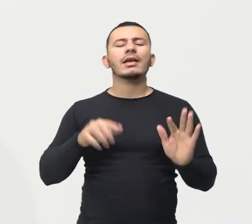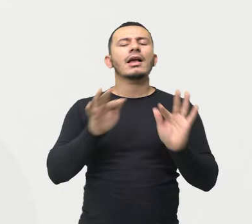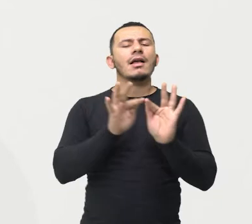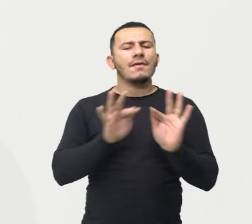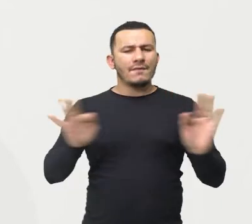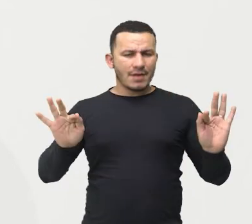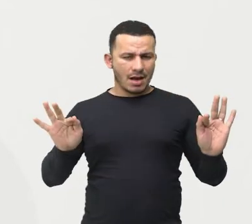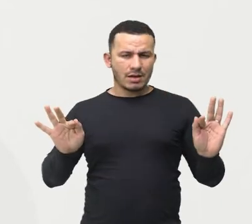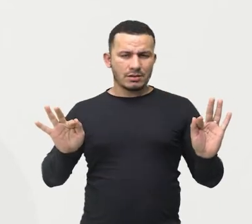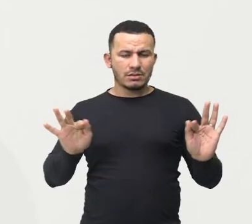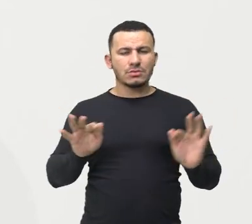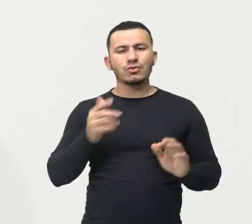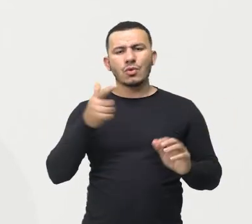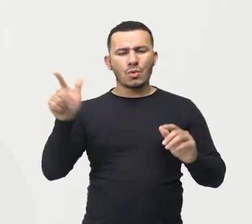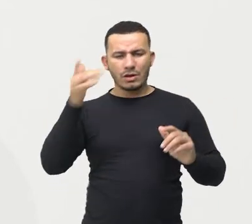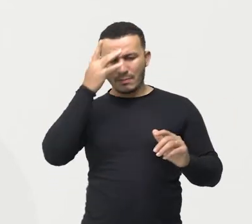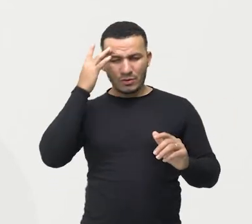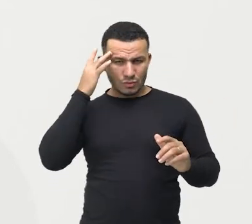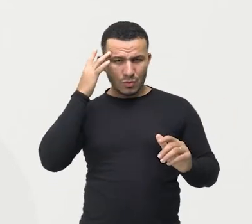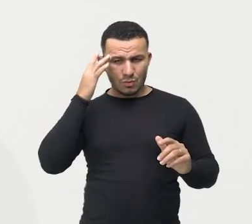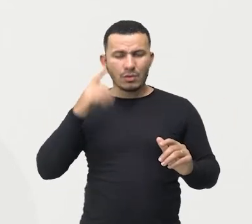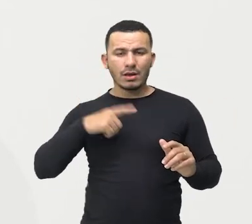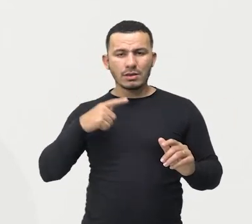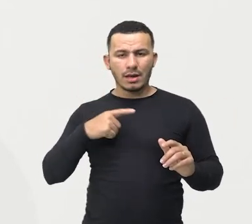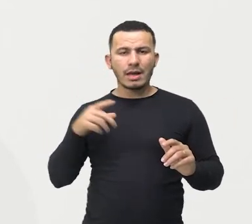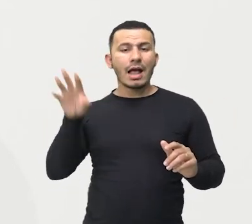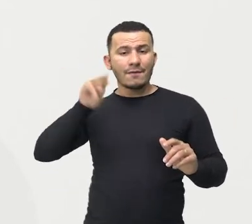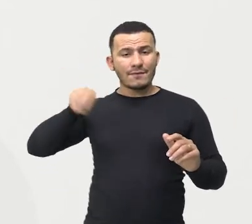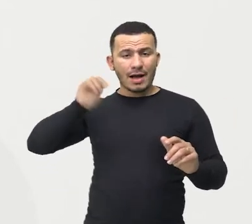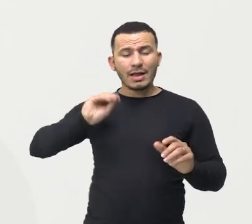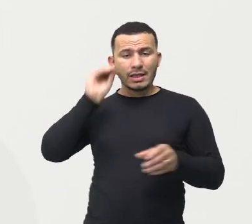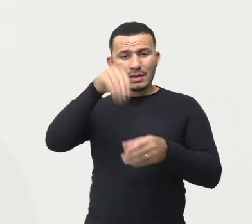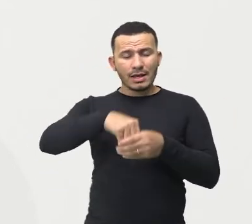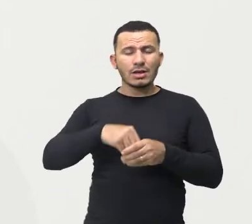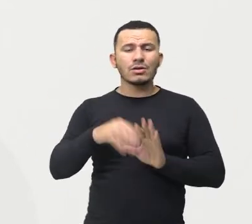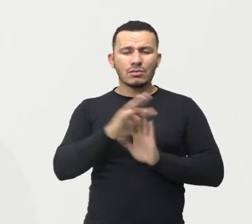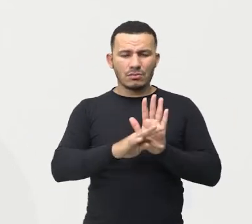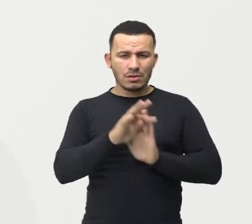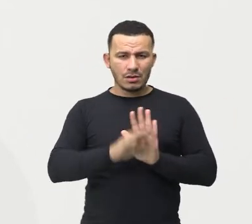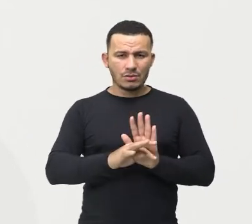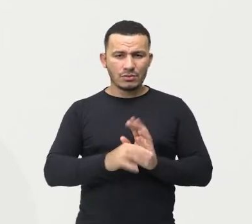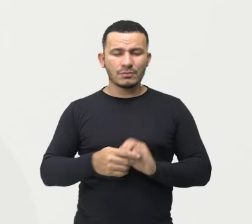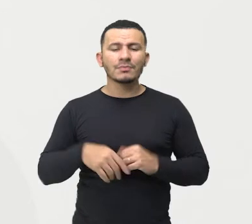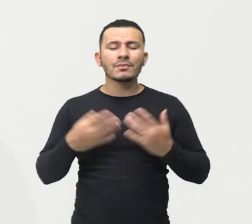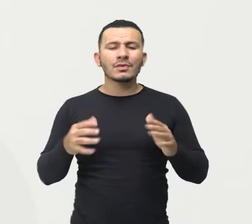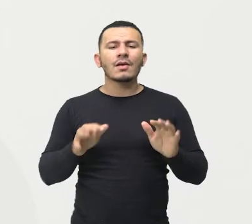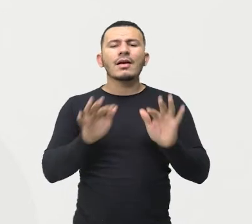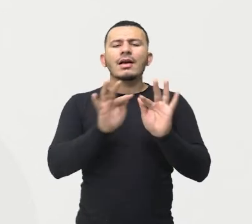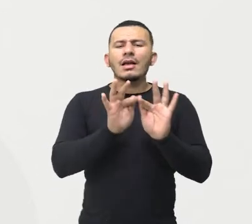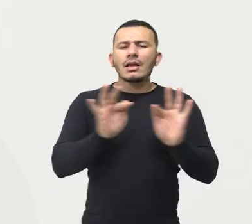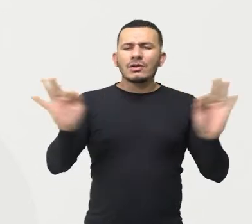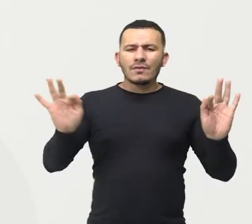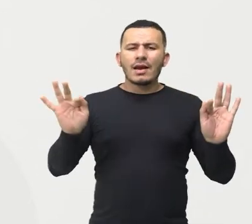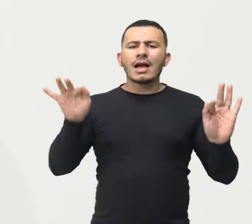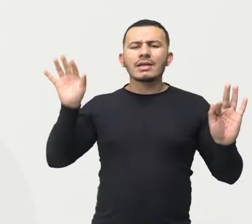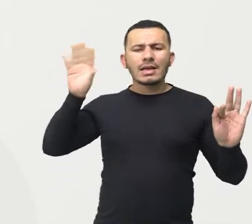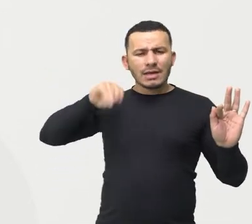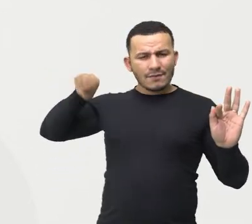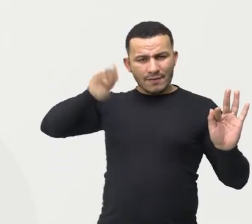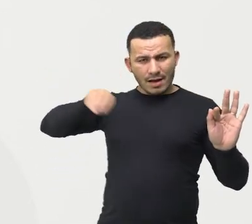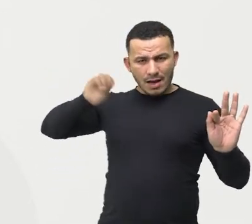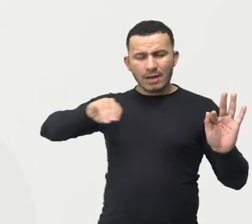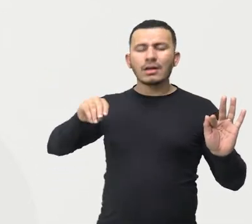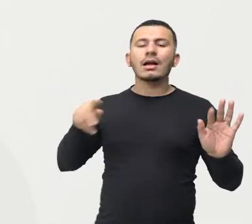falas, certo? De outras pessoas, ok? Então observem que essas falas, elas são importantes